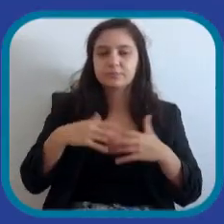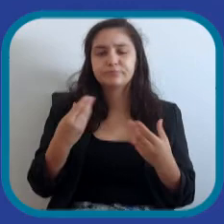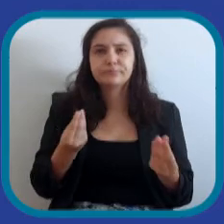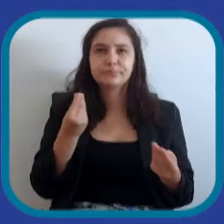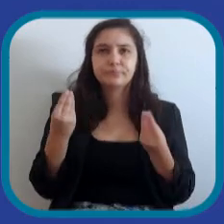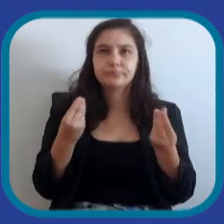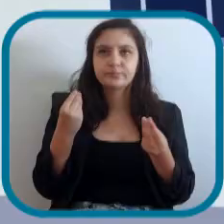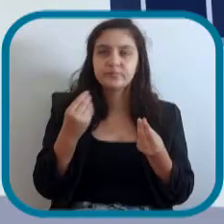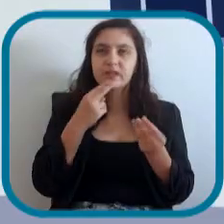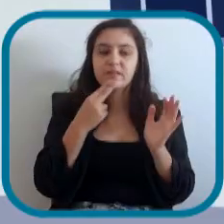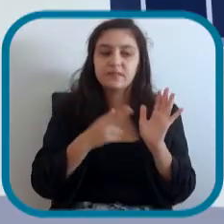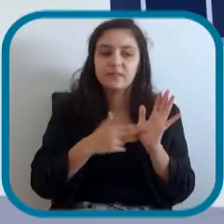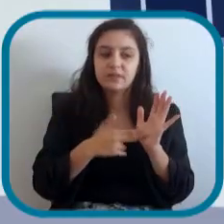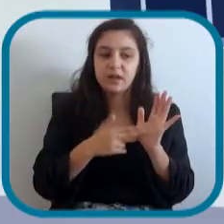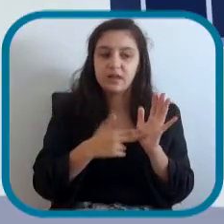depressão?